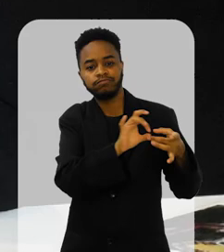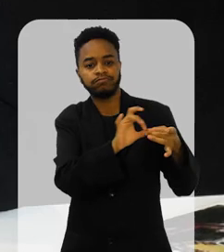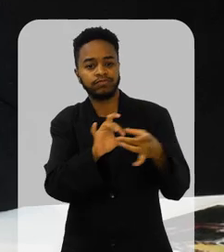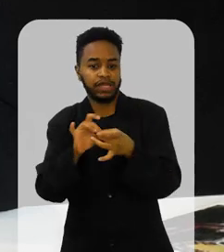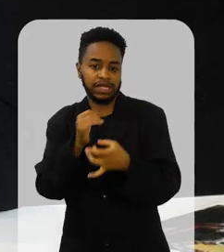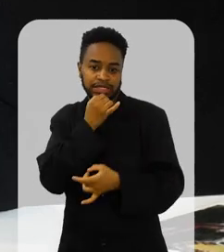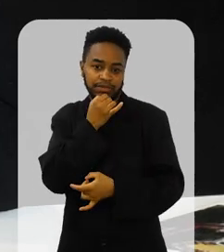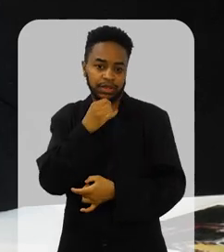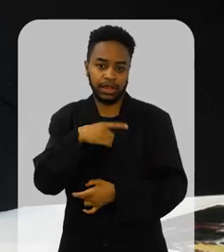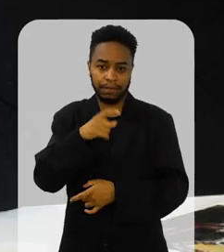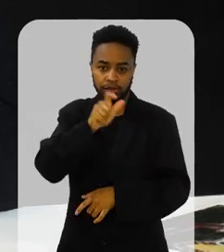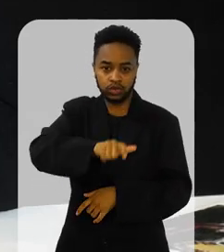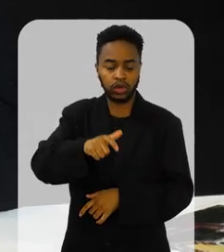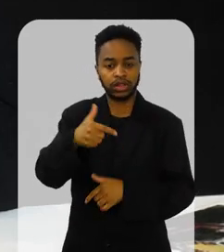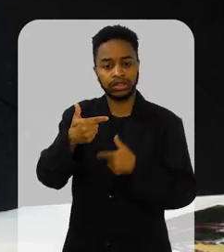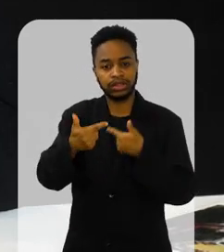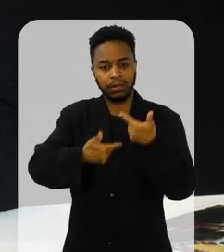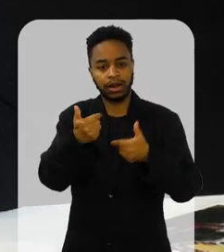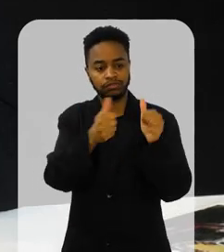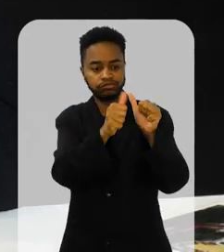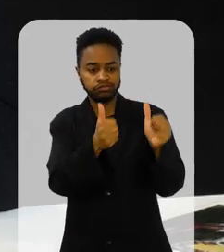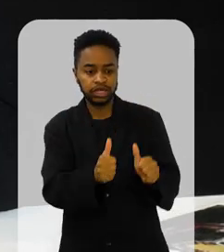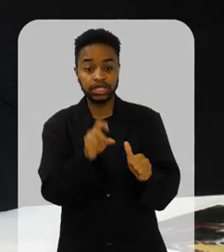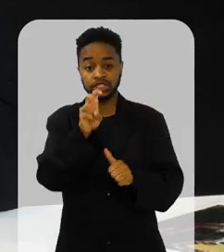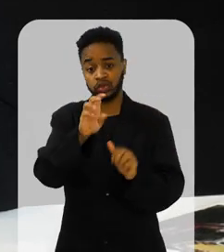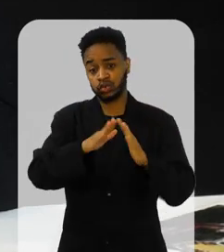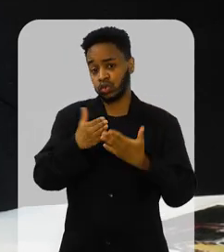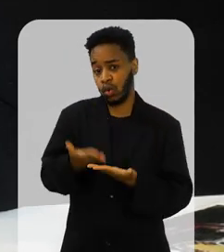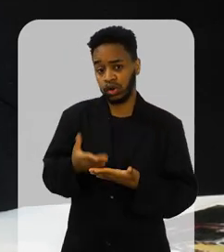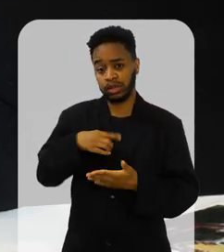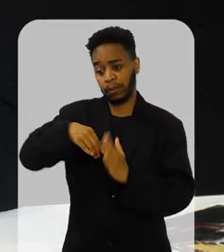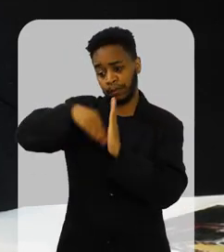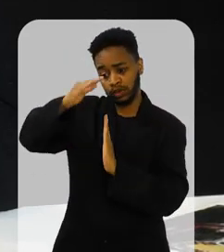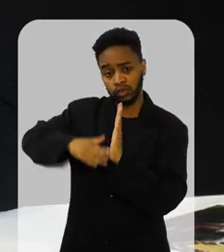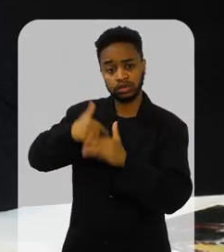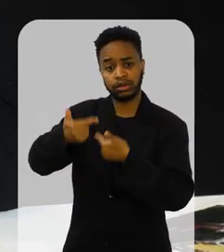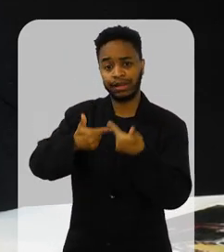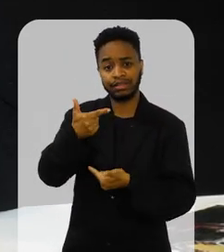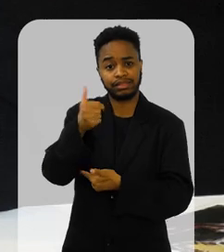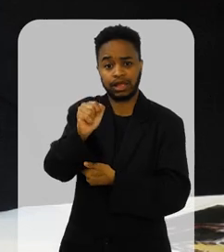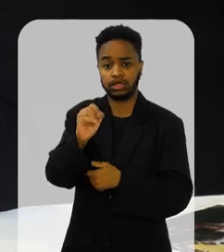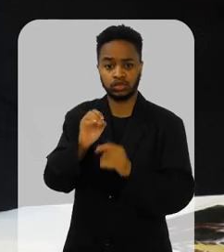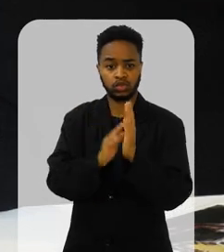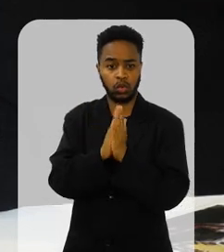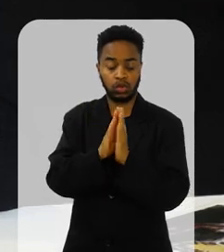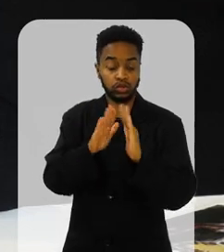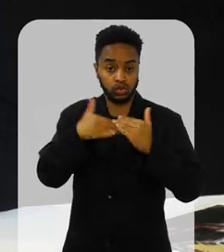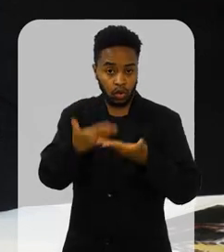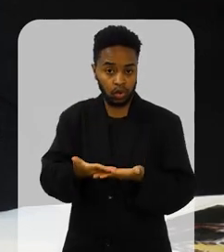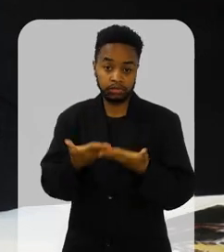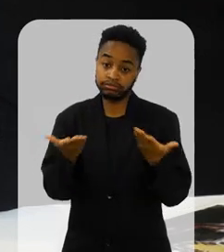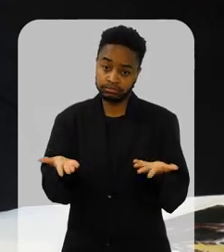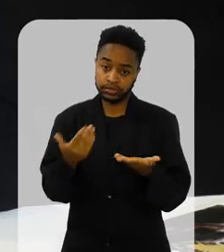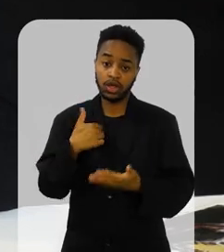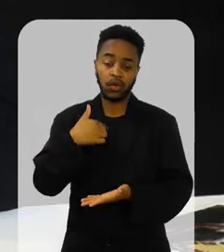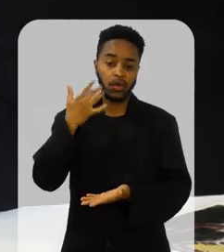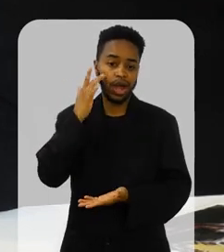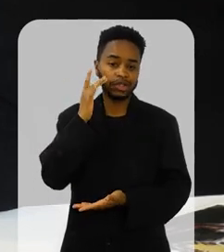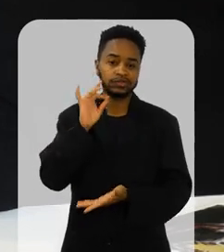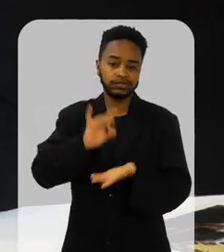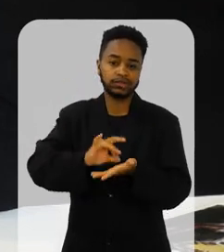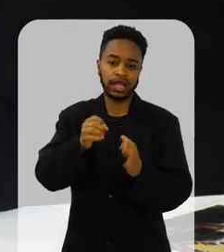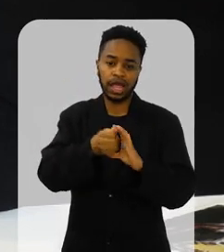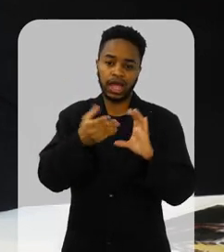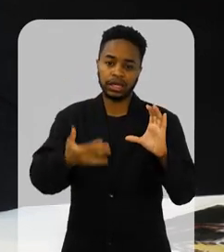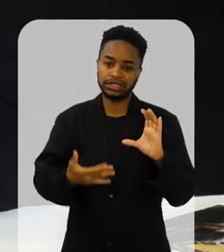que trabalha em 5 escolas, você tem um pintor de arte que trabalha em 10 escolas, né? Então, acho que isso é uma das características